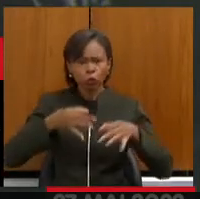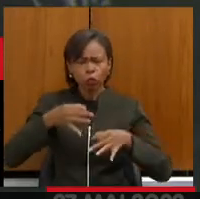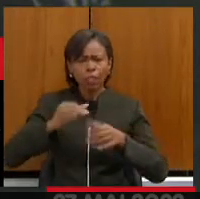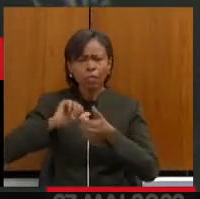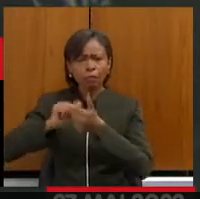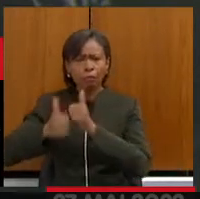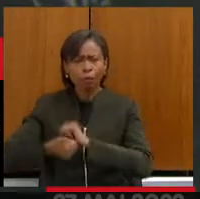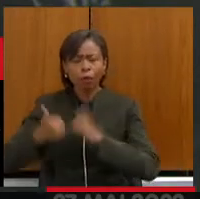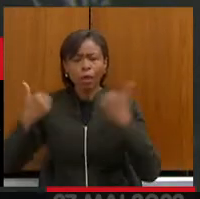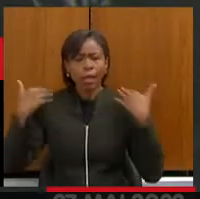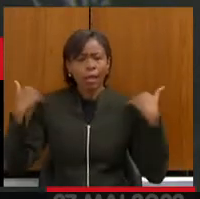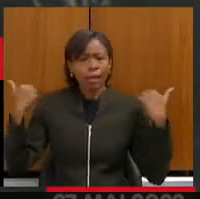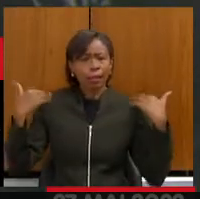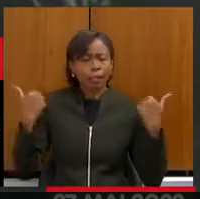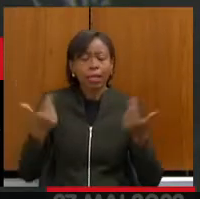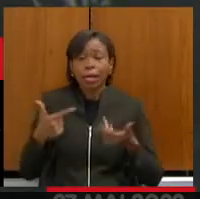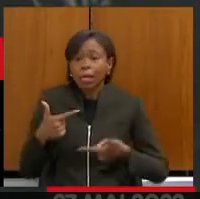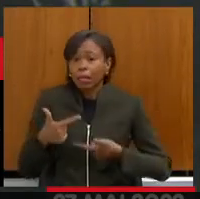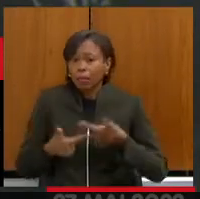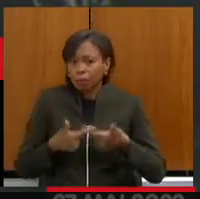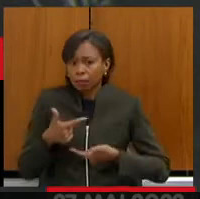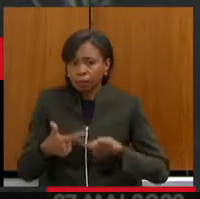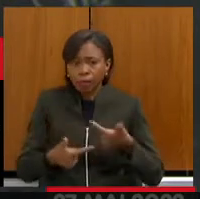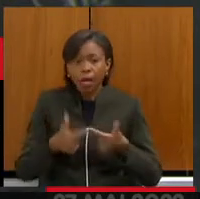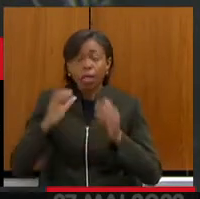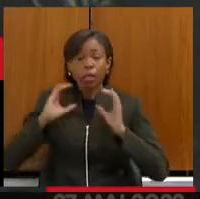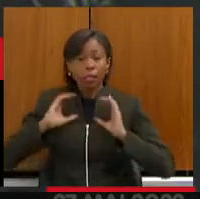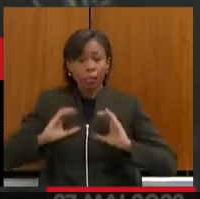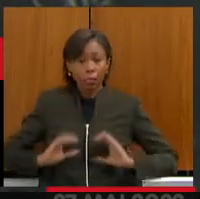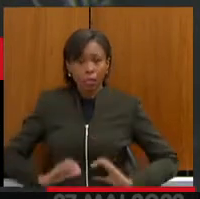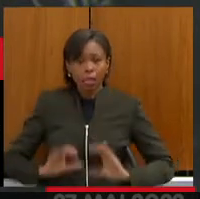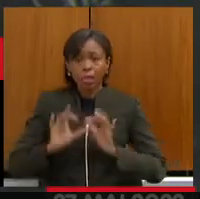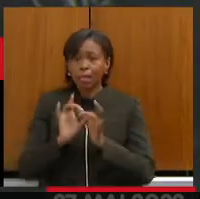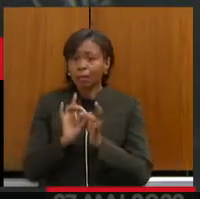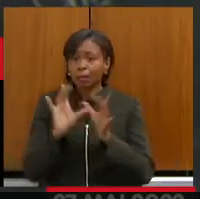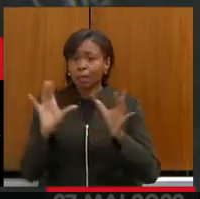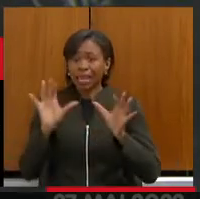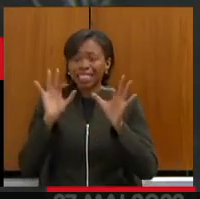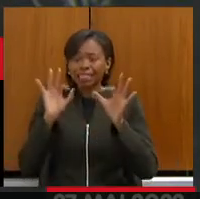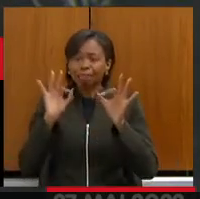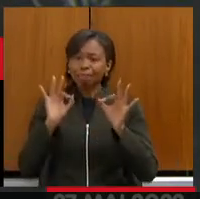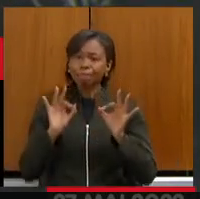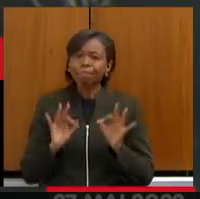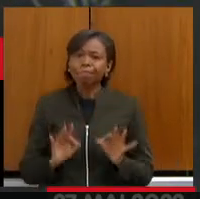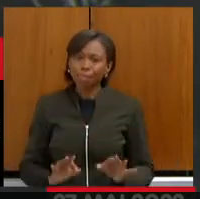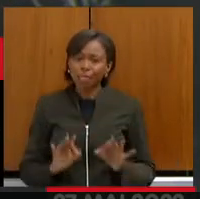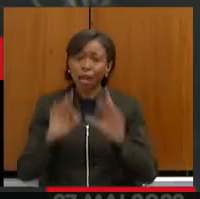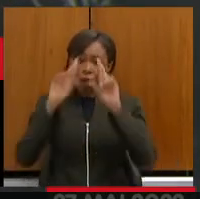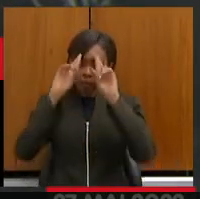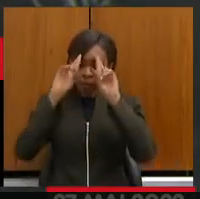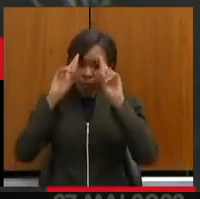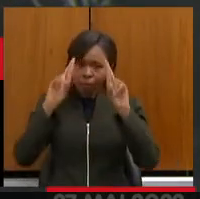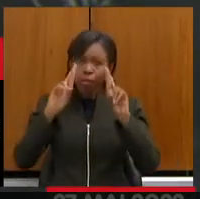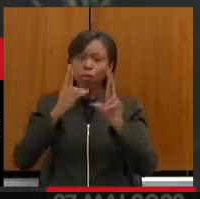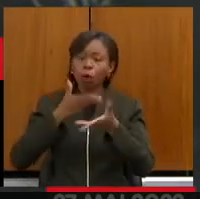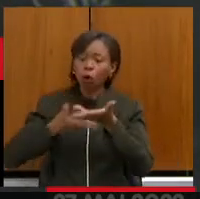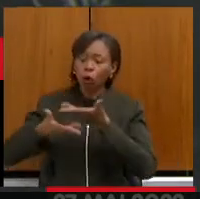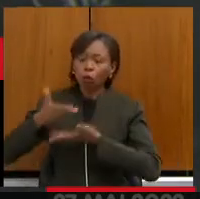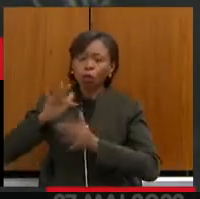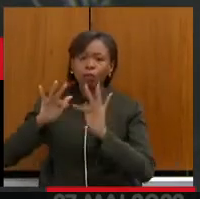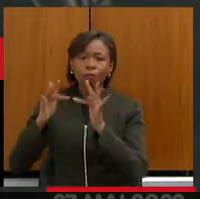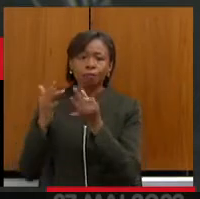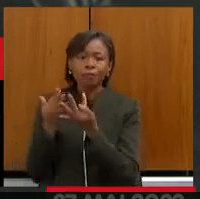Esporte ao lazer ao trabalho à cidadania à Liberdade à dignidade ao respeito e à convivência familiar